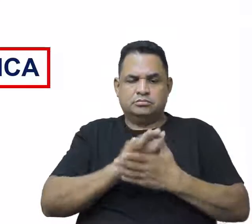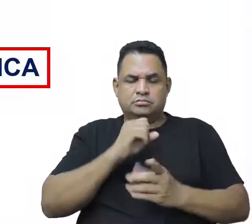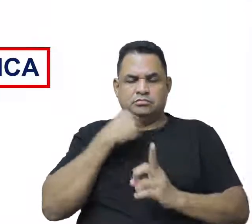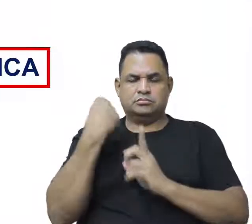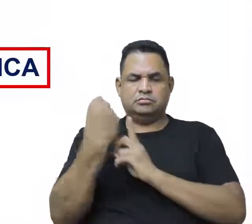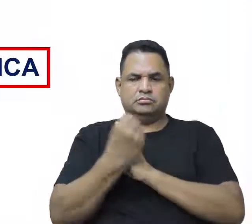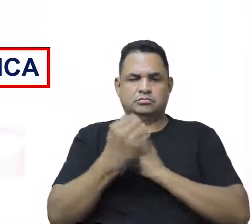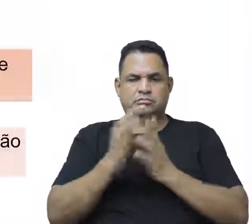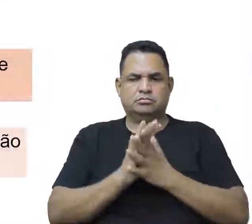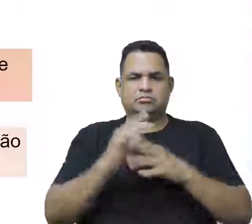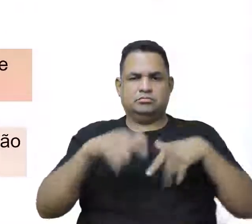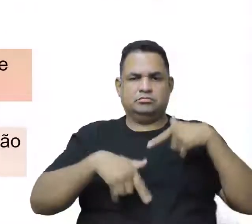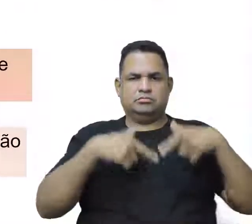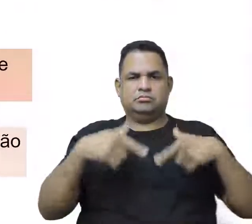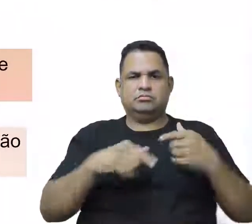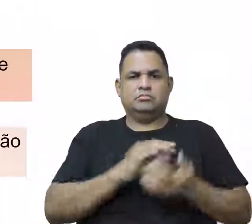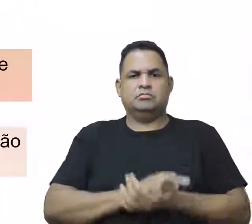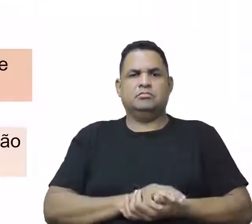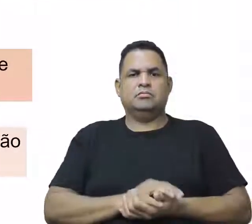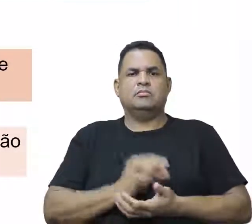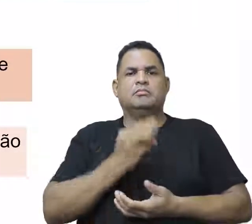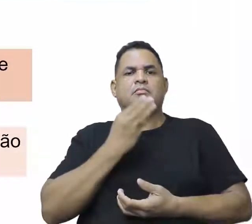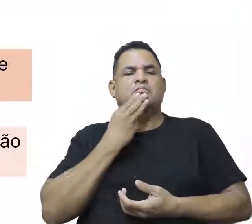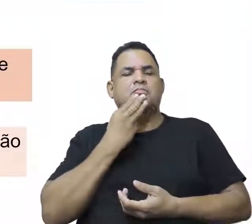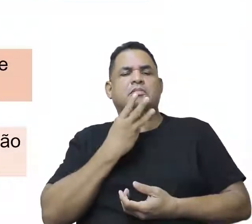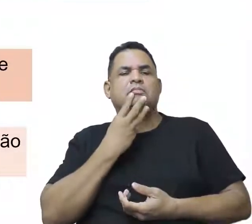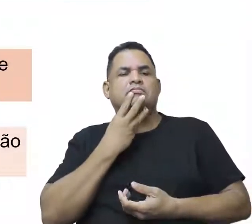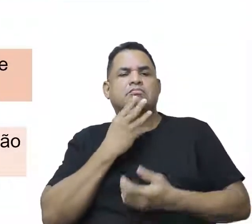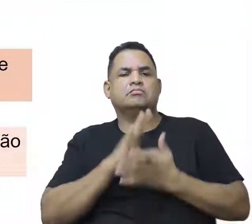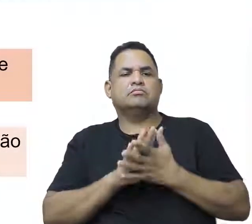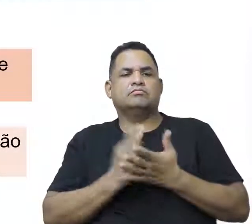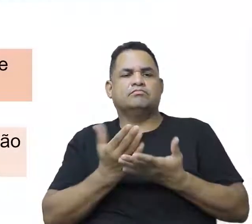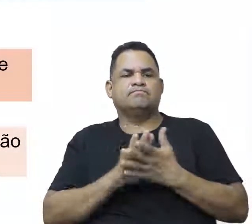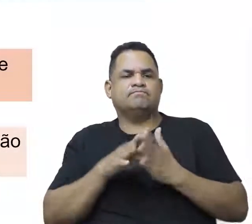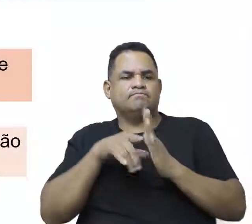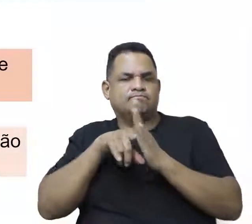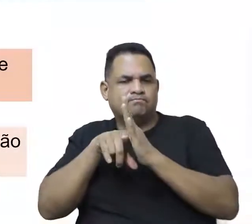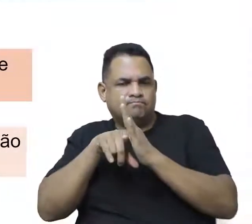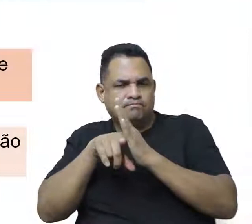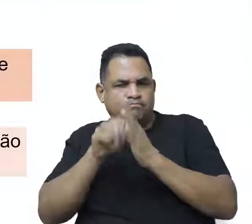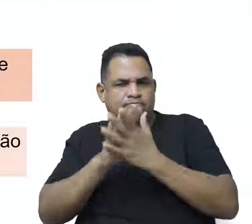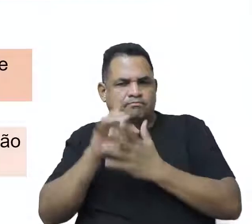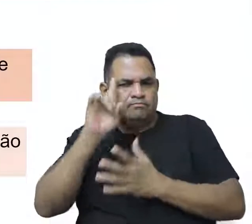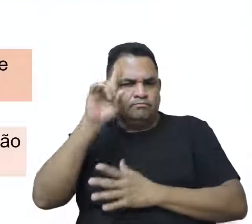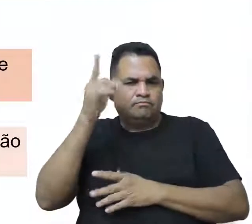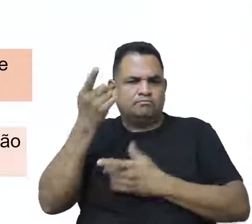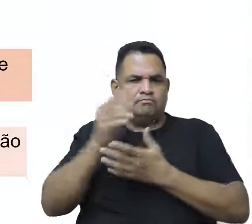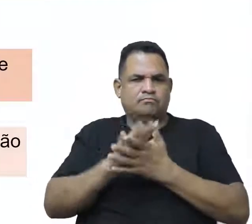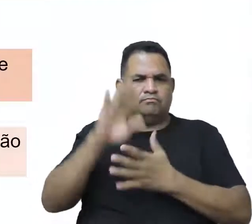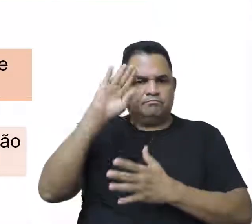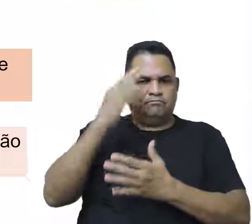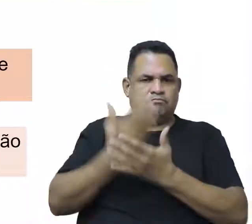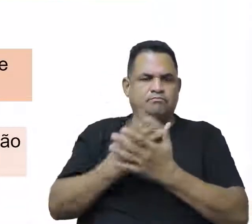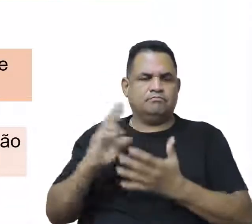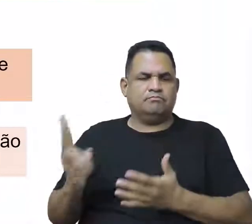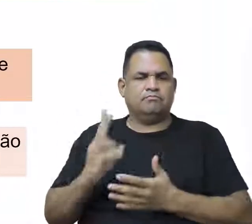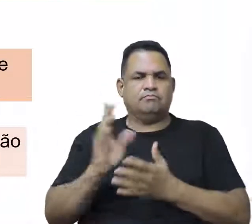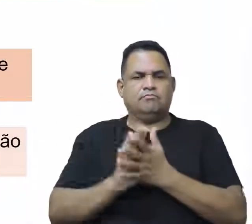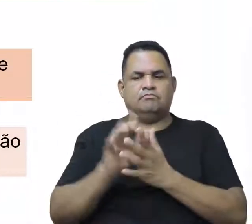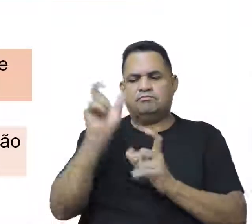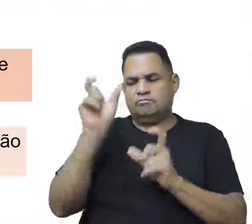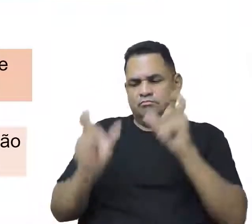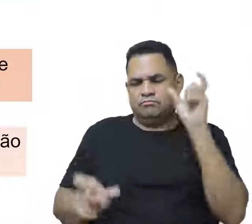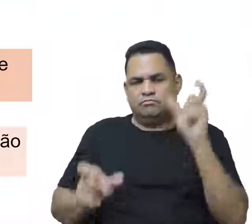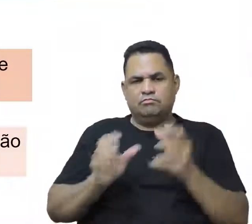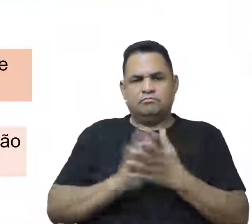trabalho, né? Certo? E o Weber, ele centrou sua análise nas ideias, nas ações, nos valores e nas crenças